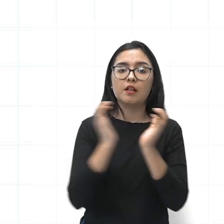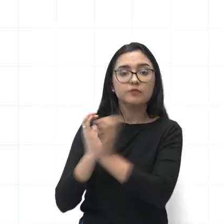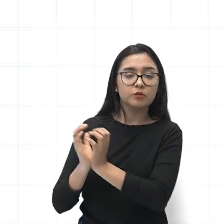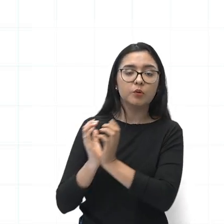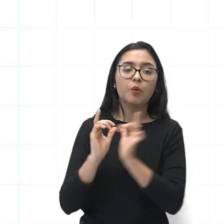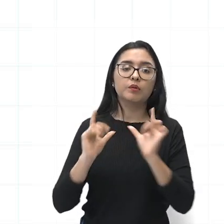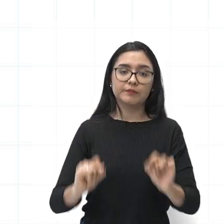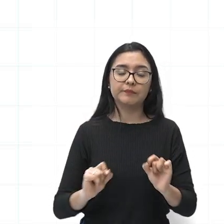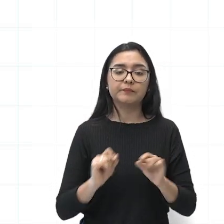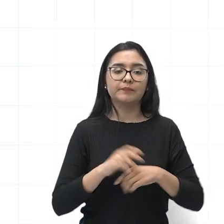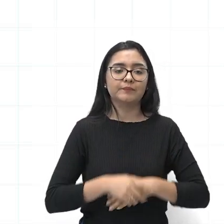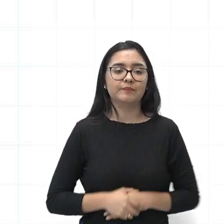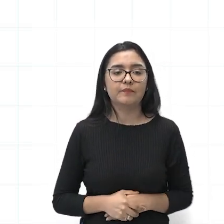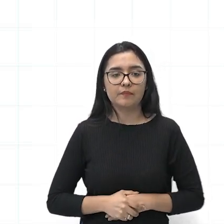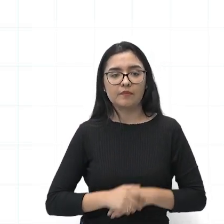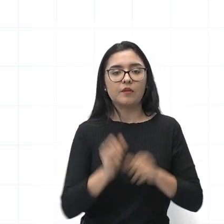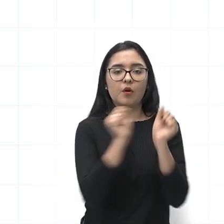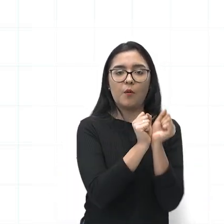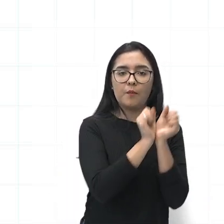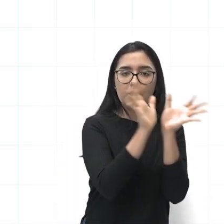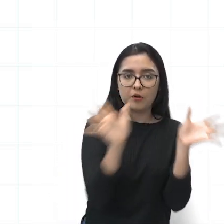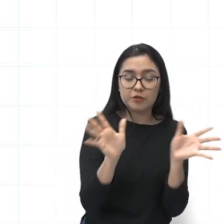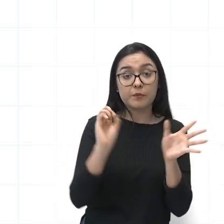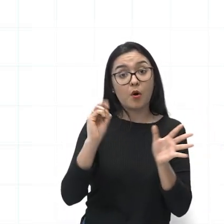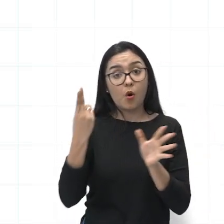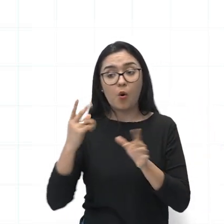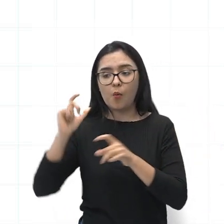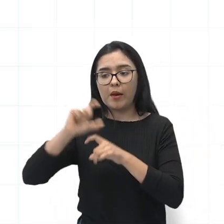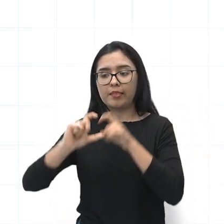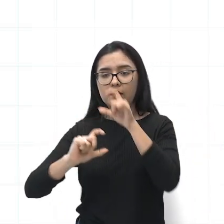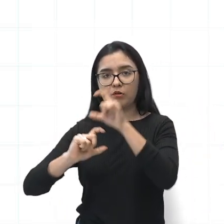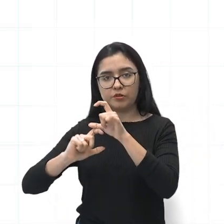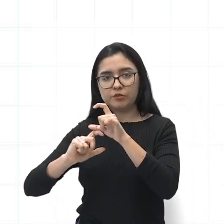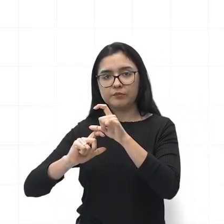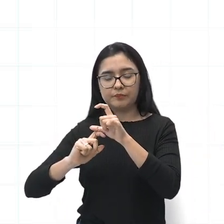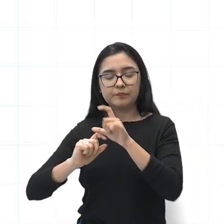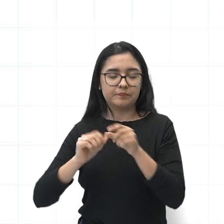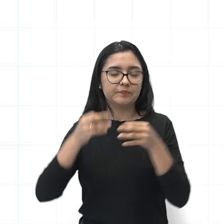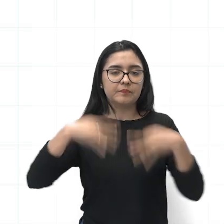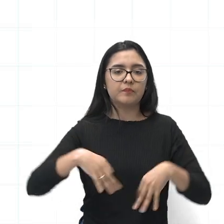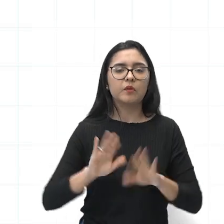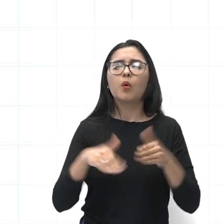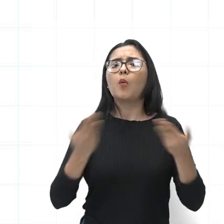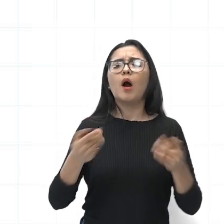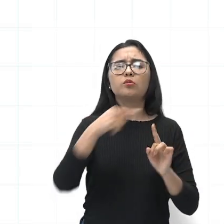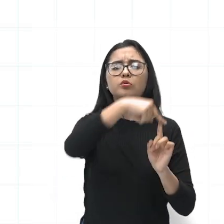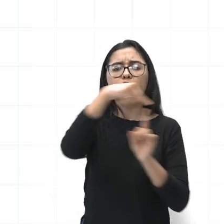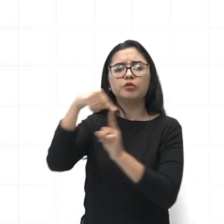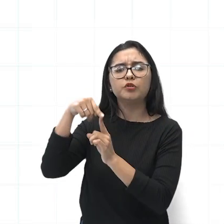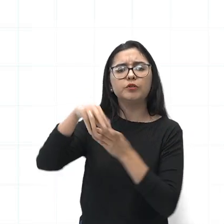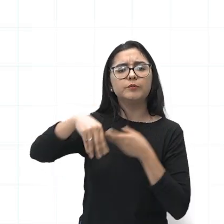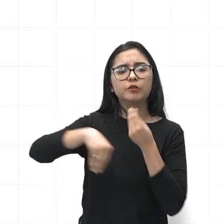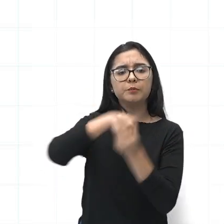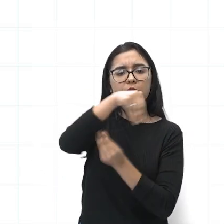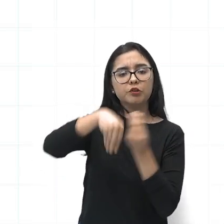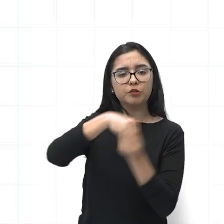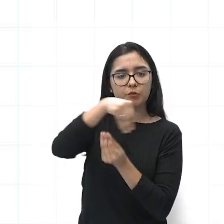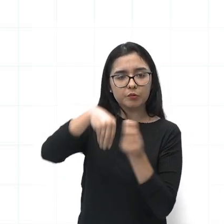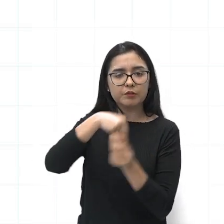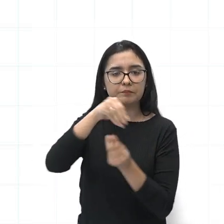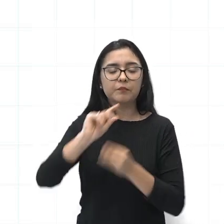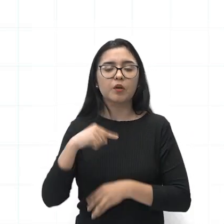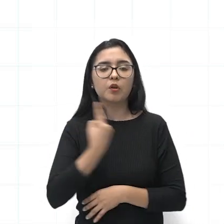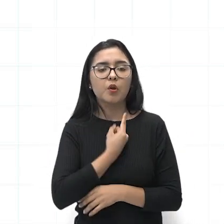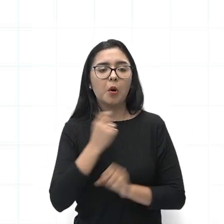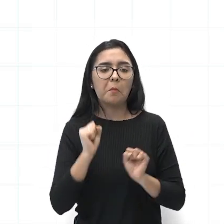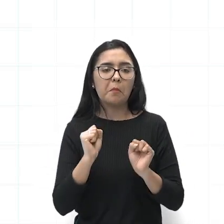em homogêneas ou heterogêneas. E quais são os tipos de misturas, professoras,